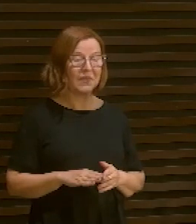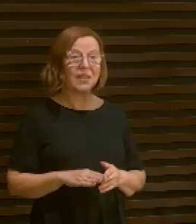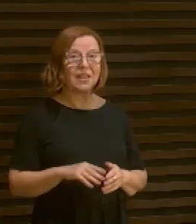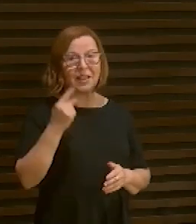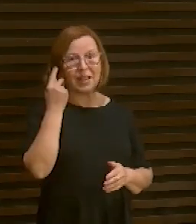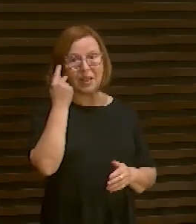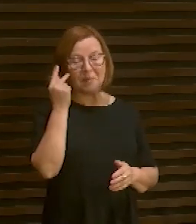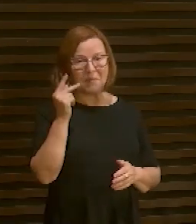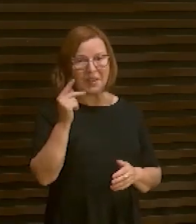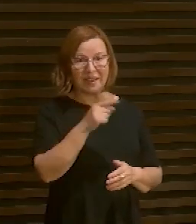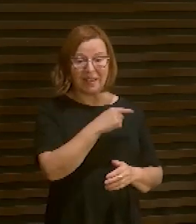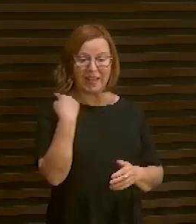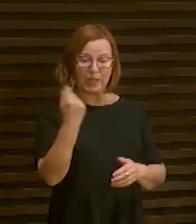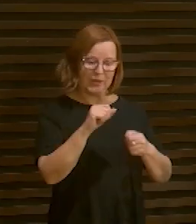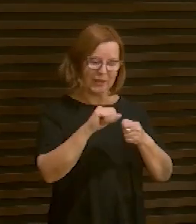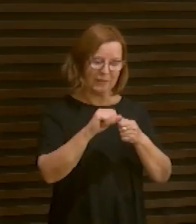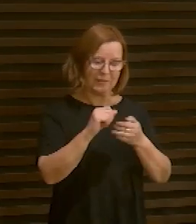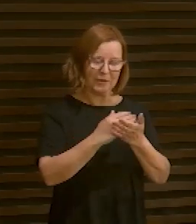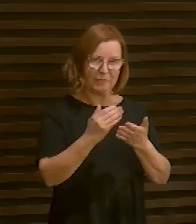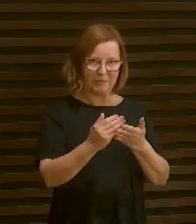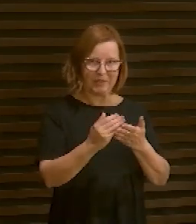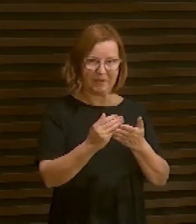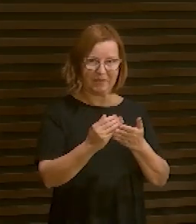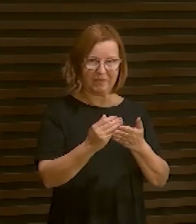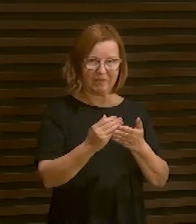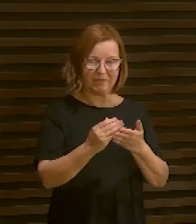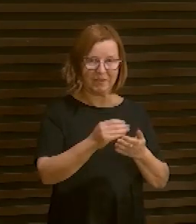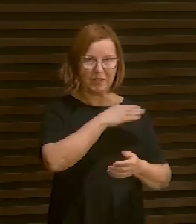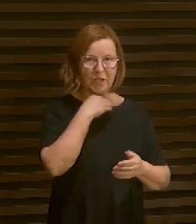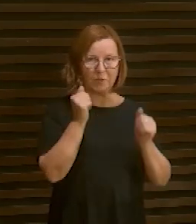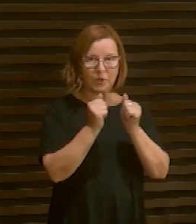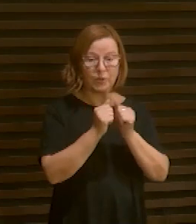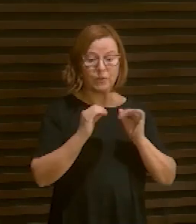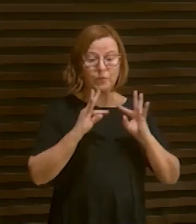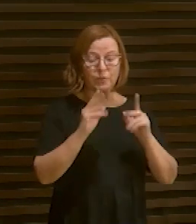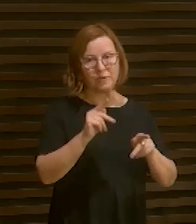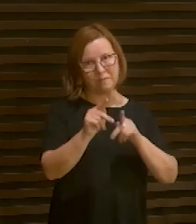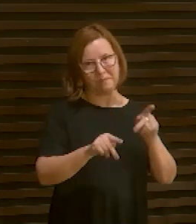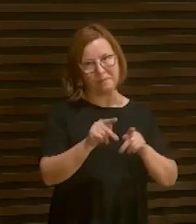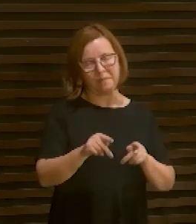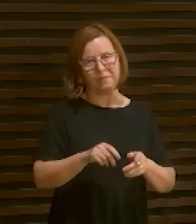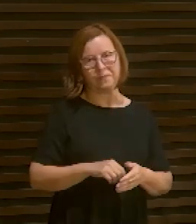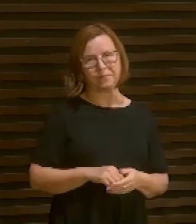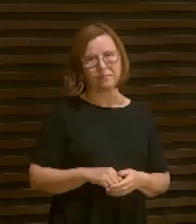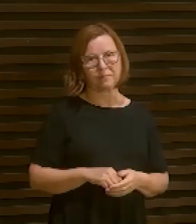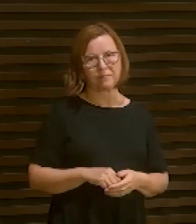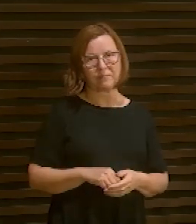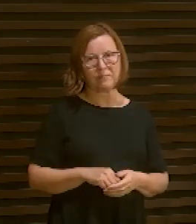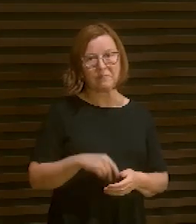participasse de uma morte compartilhada com todos os homens. Foi isso que o autor disse. Para